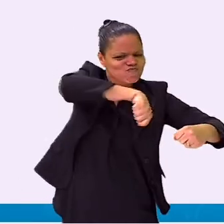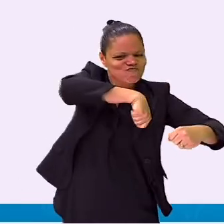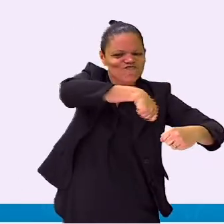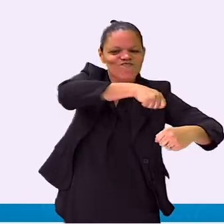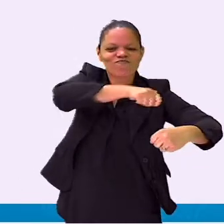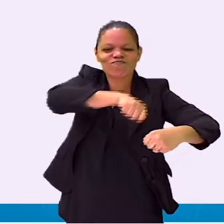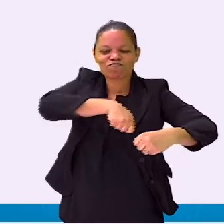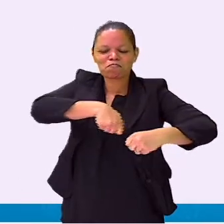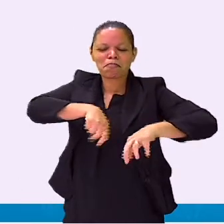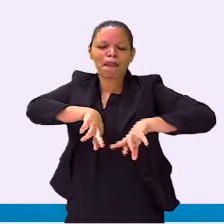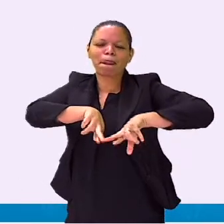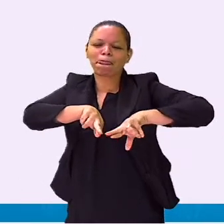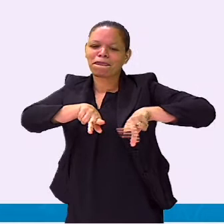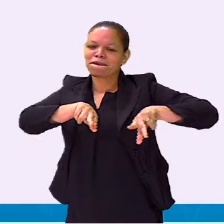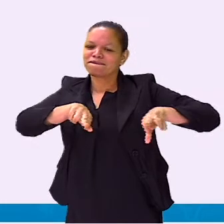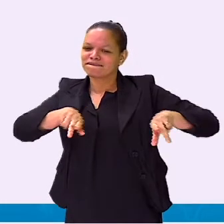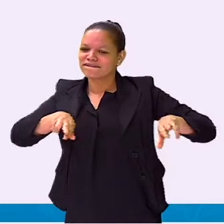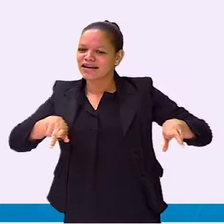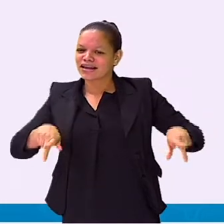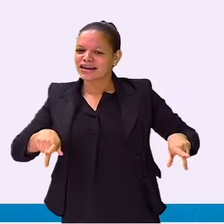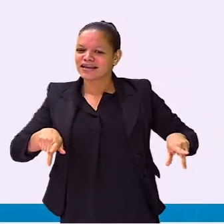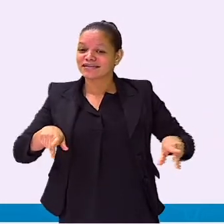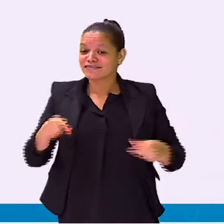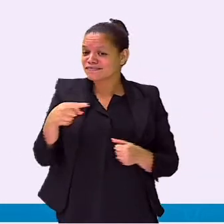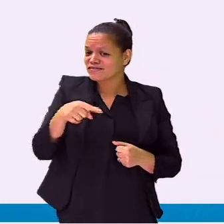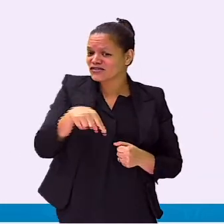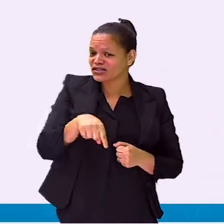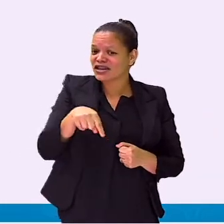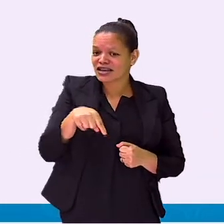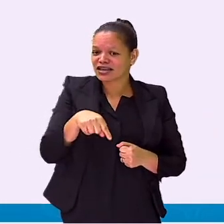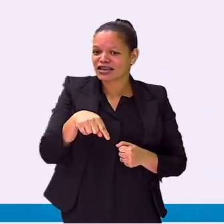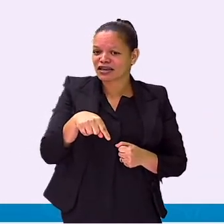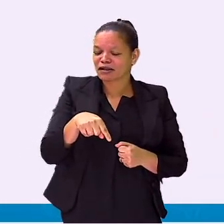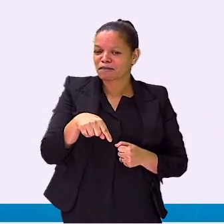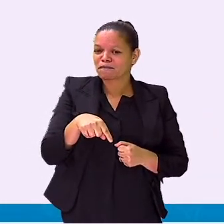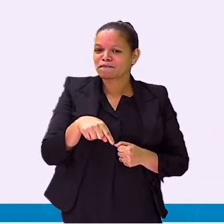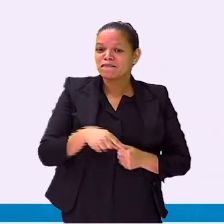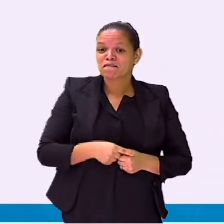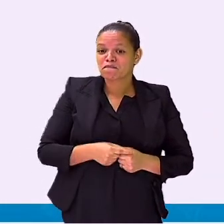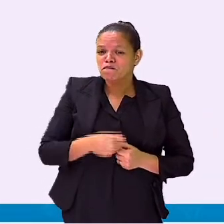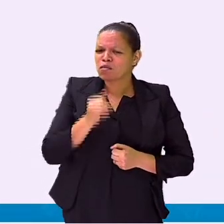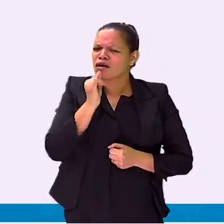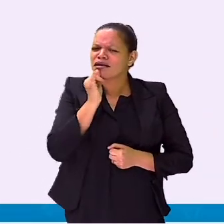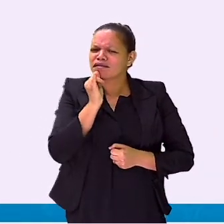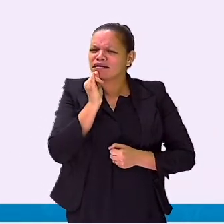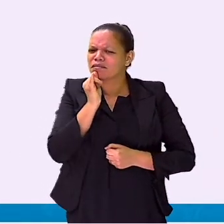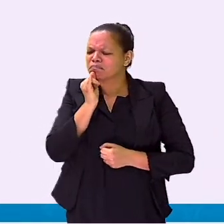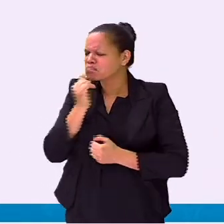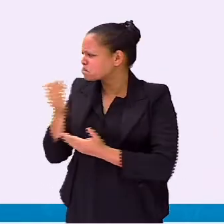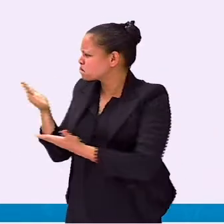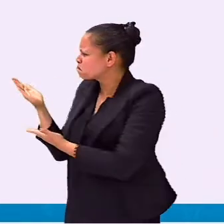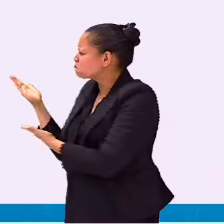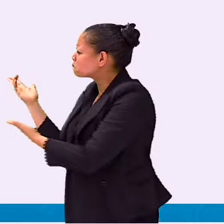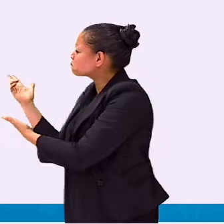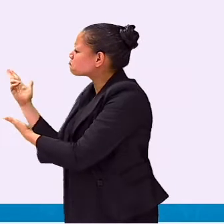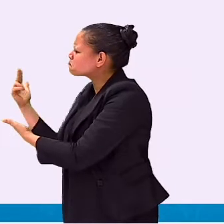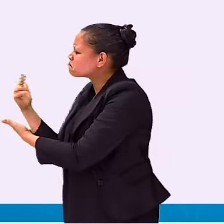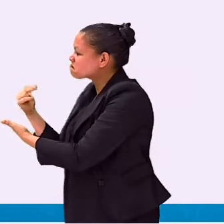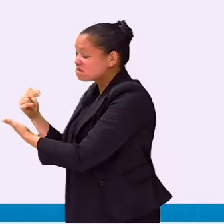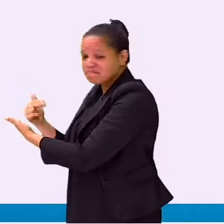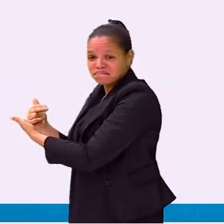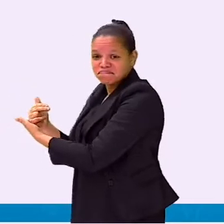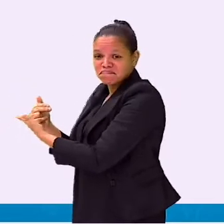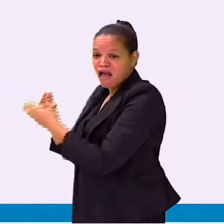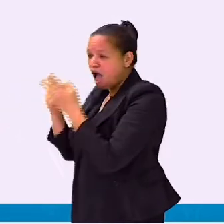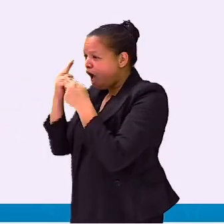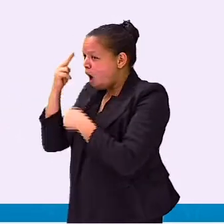neutralizarem uns aos outros. E eu deixei aqui alguns olhares para vocês observarem como são diferentes, não é